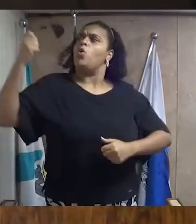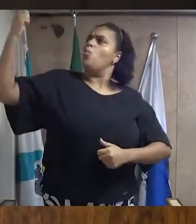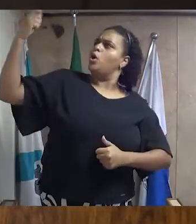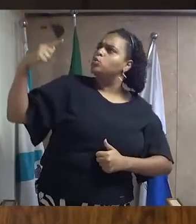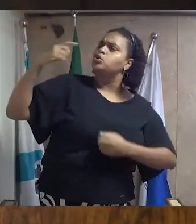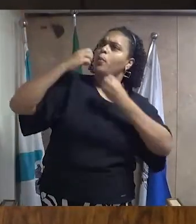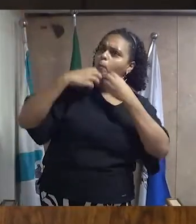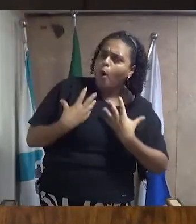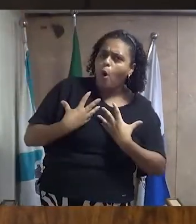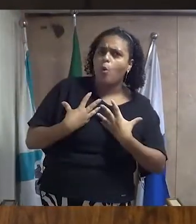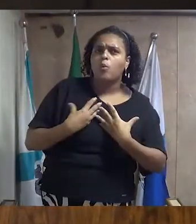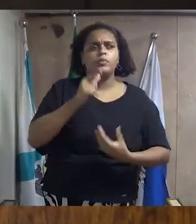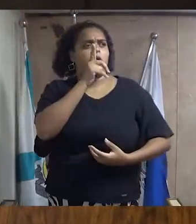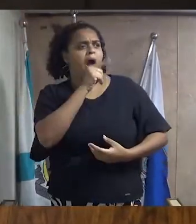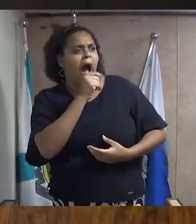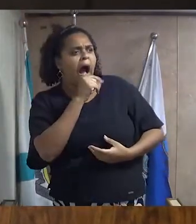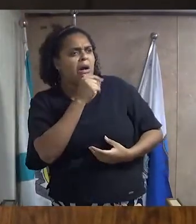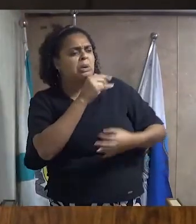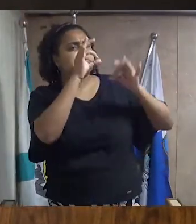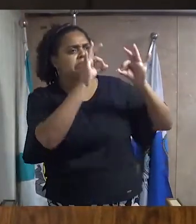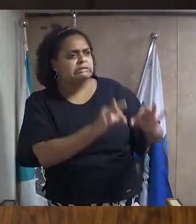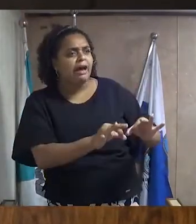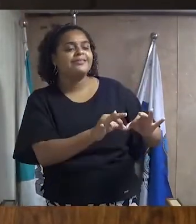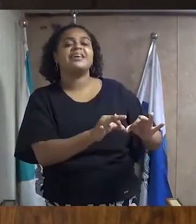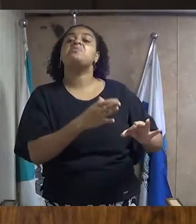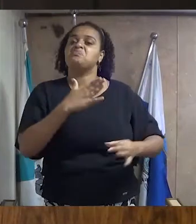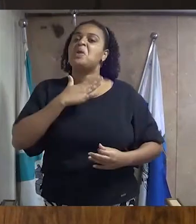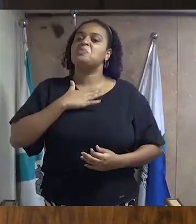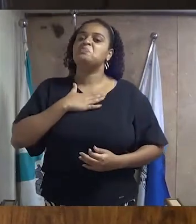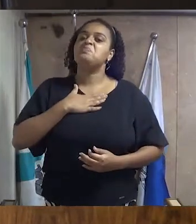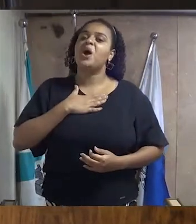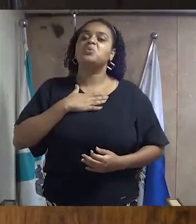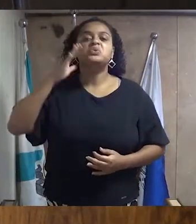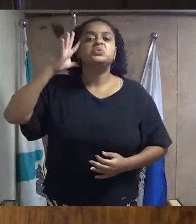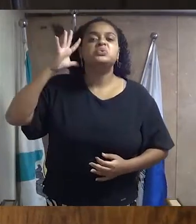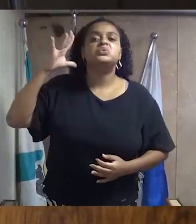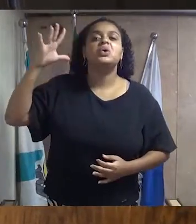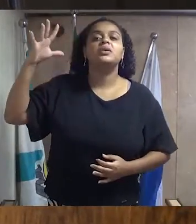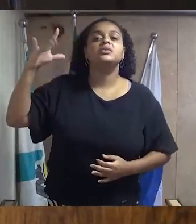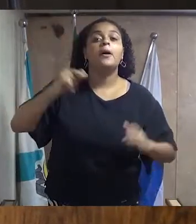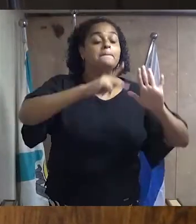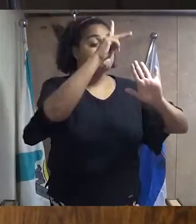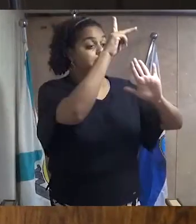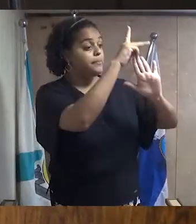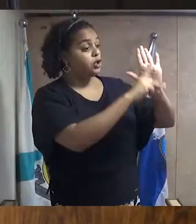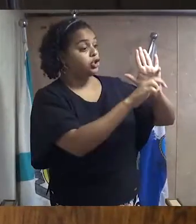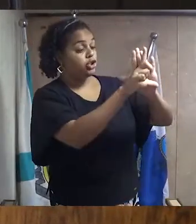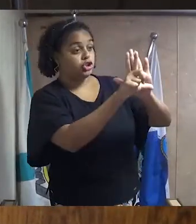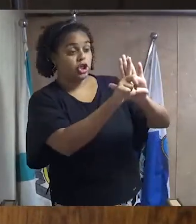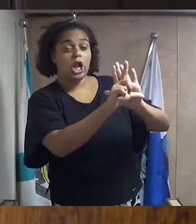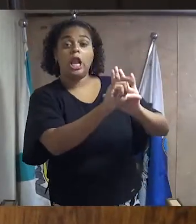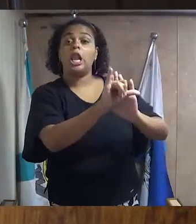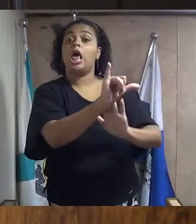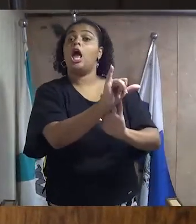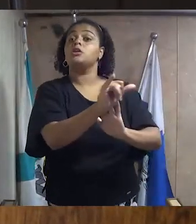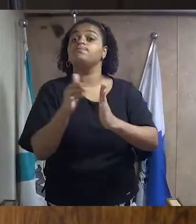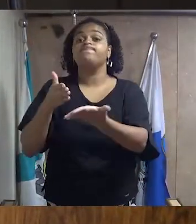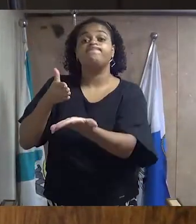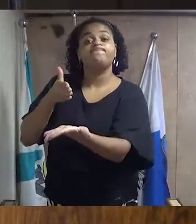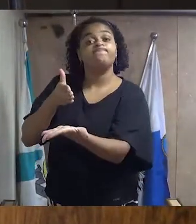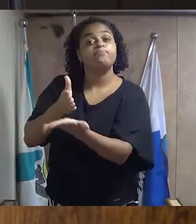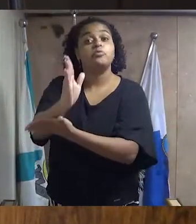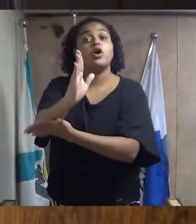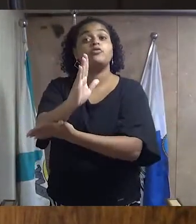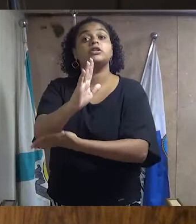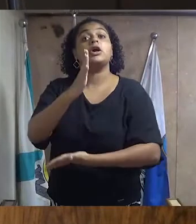iluminação, com água na torneira, esse sim, é meu sonho. De ver projetos de leis sendo aprovados com a